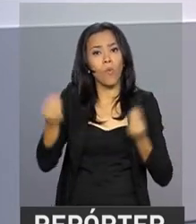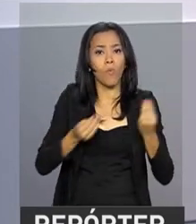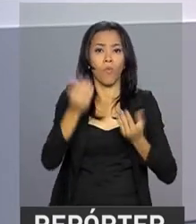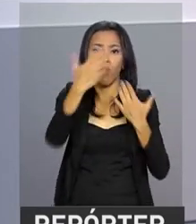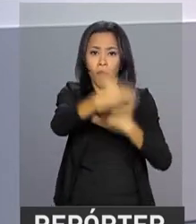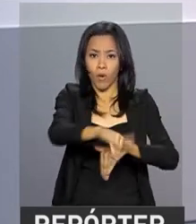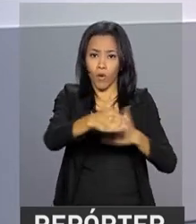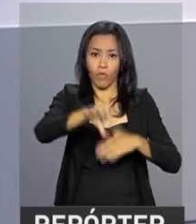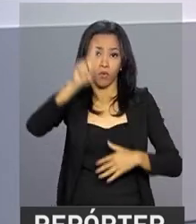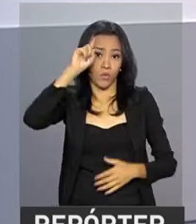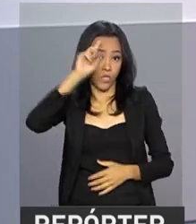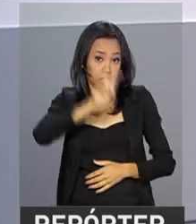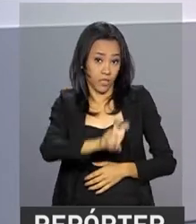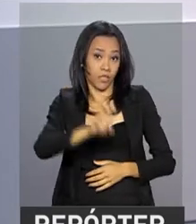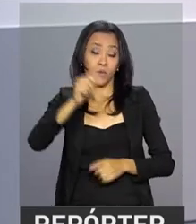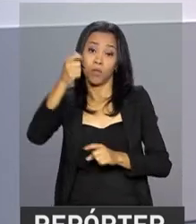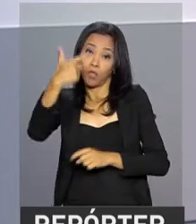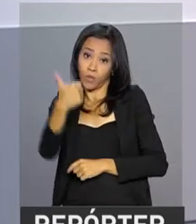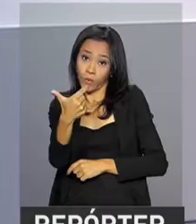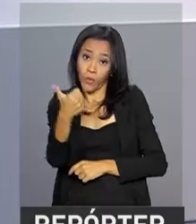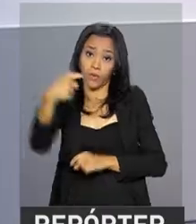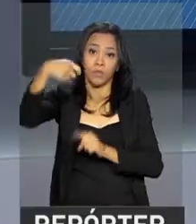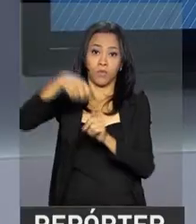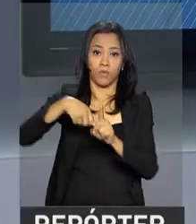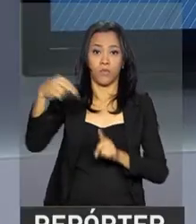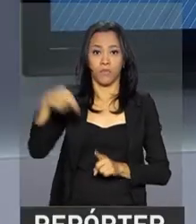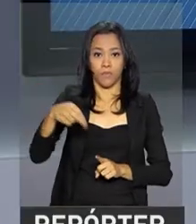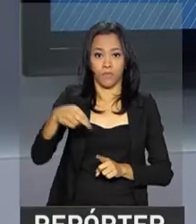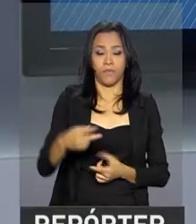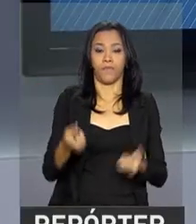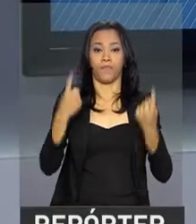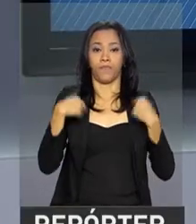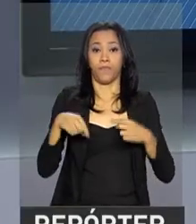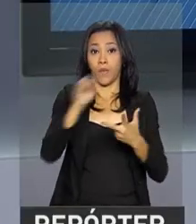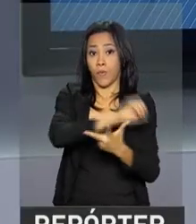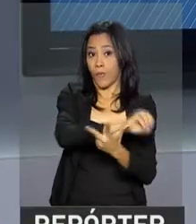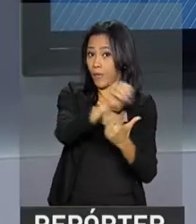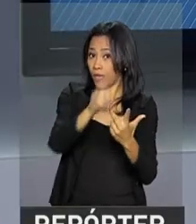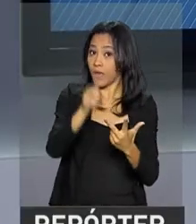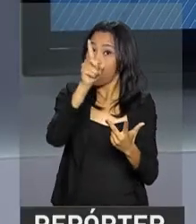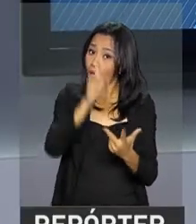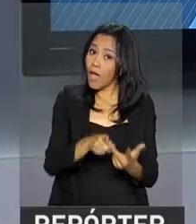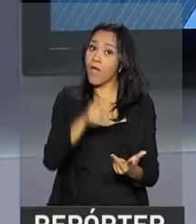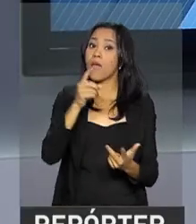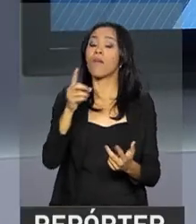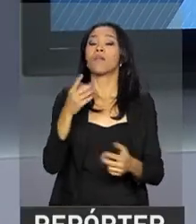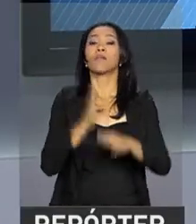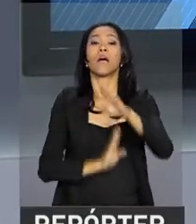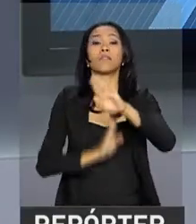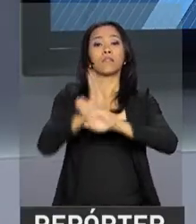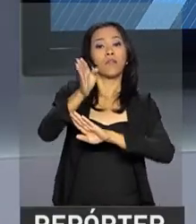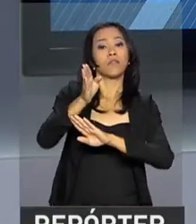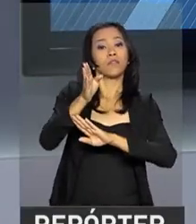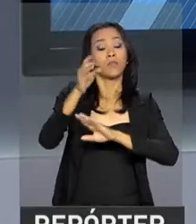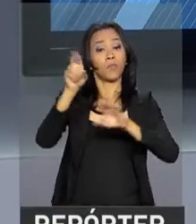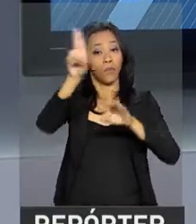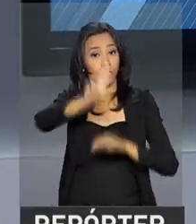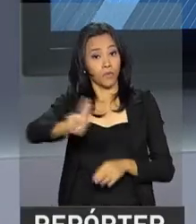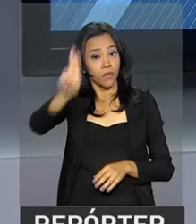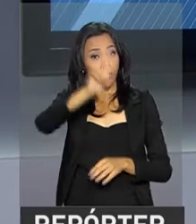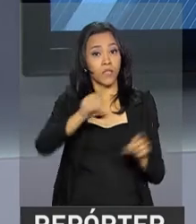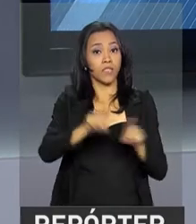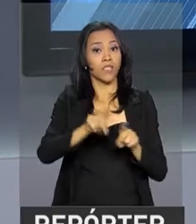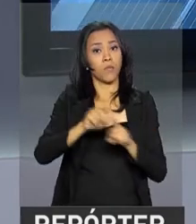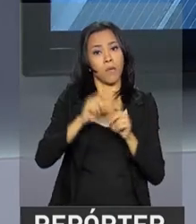que ocorrem nos dias 5 e 12 de novembro o enem é uma das formas de acesso à universidade pública e também ao programa de